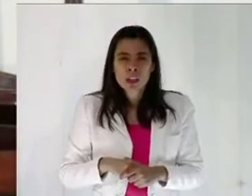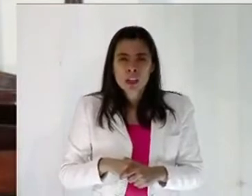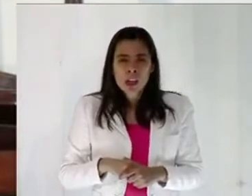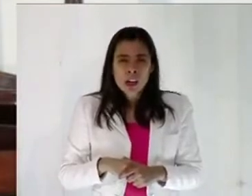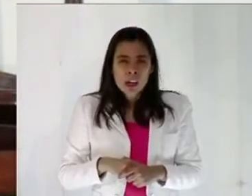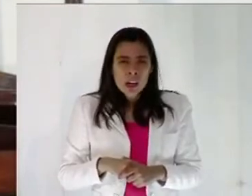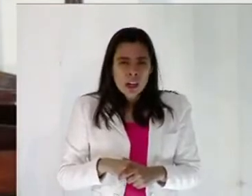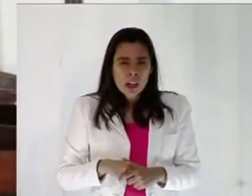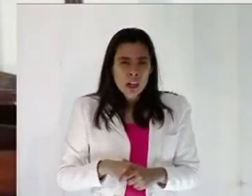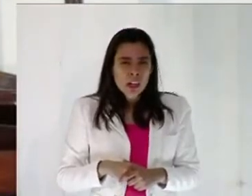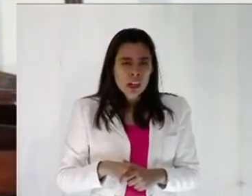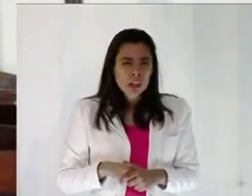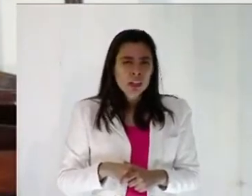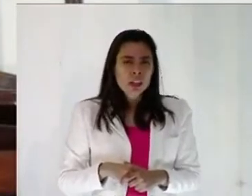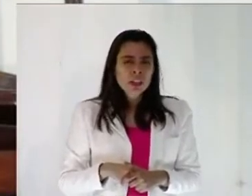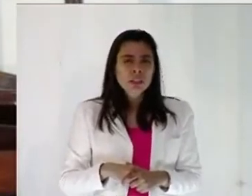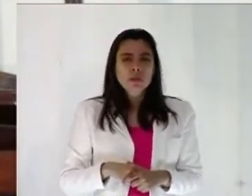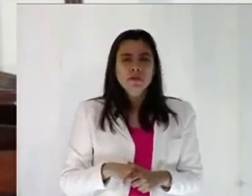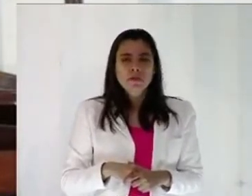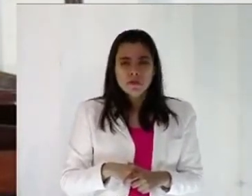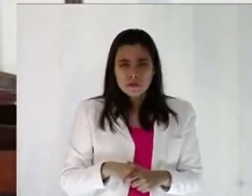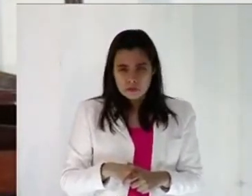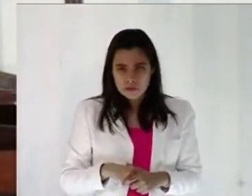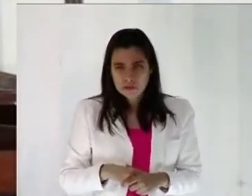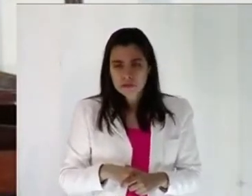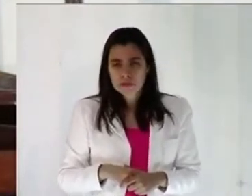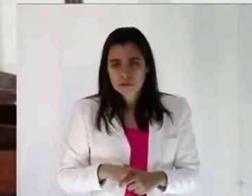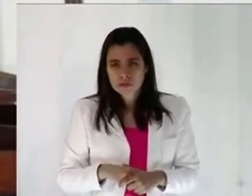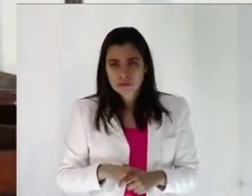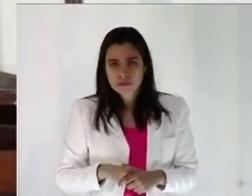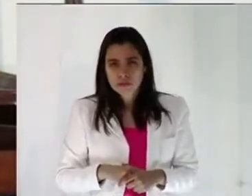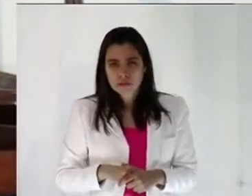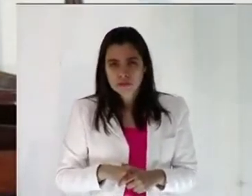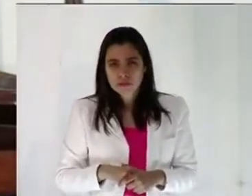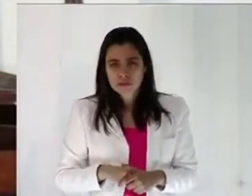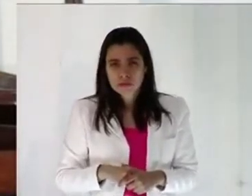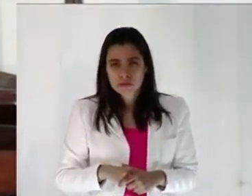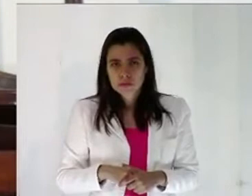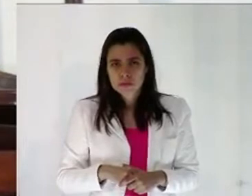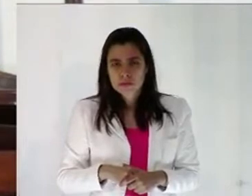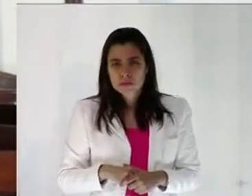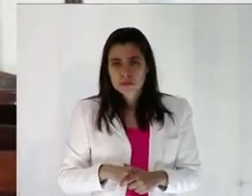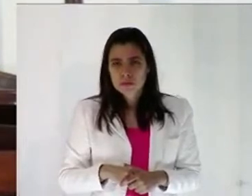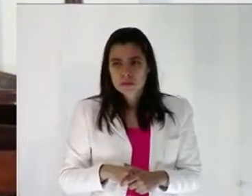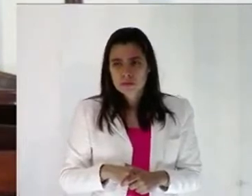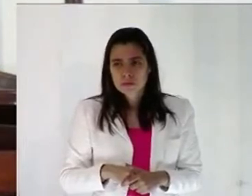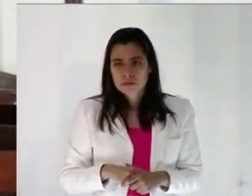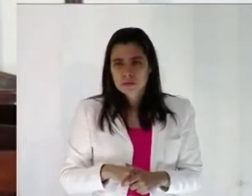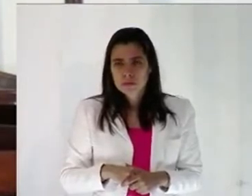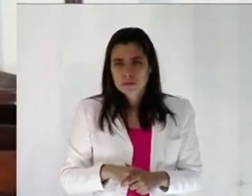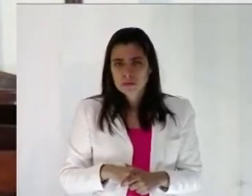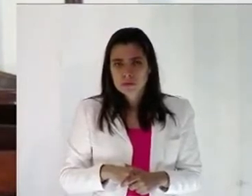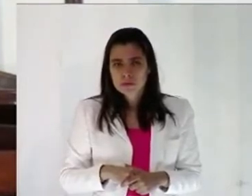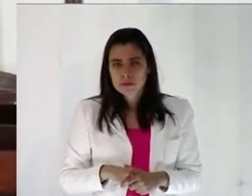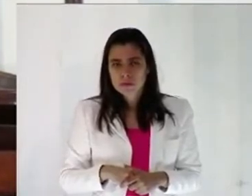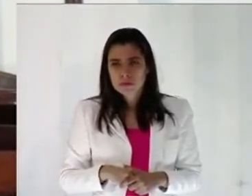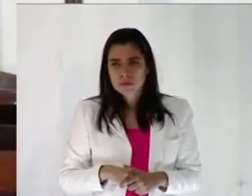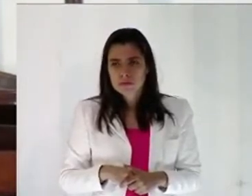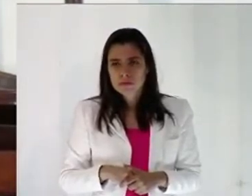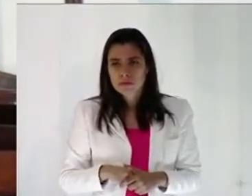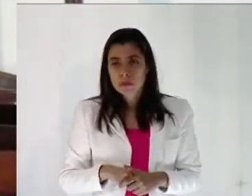momento relacionado com a pessoa do nosso Senhor Jesus. Talvez você diga assim: pastor, o que isso tem a ver com a minha vida